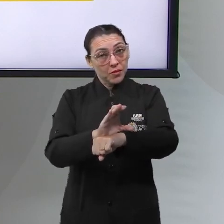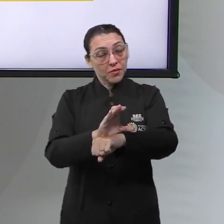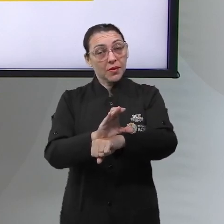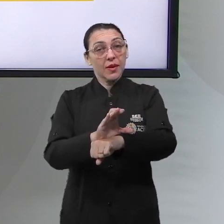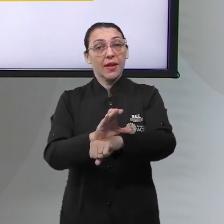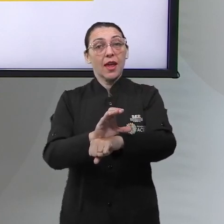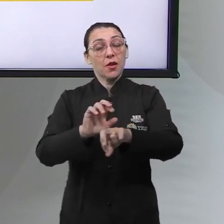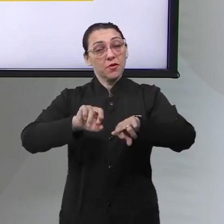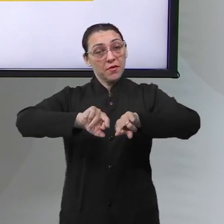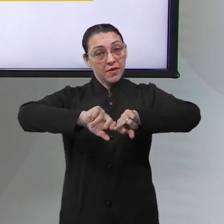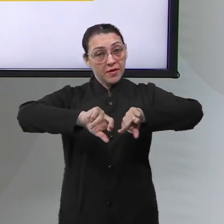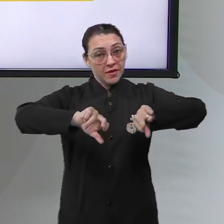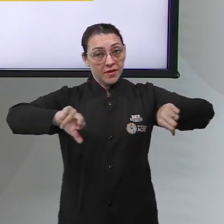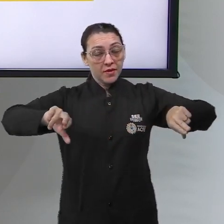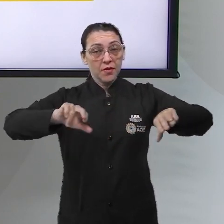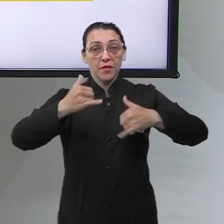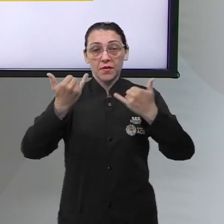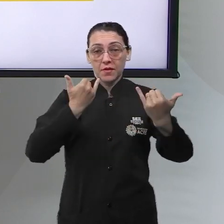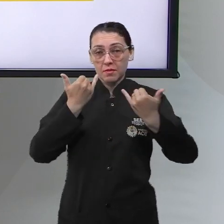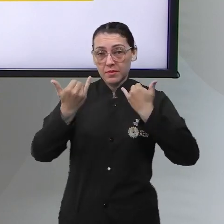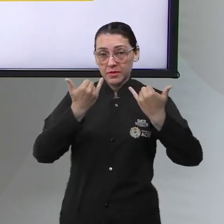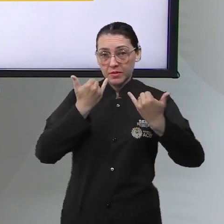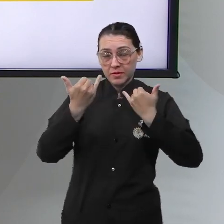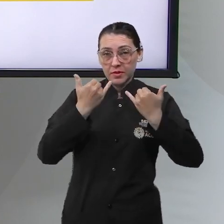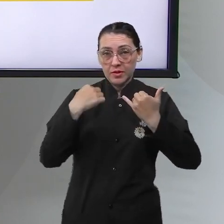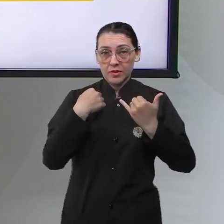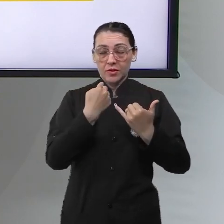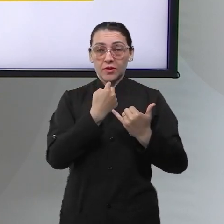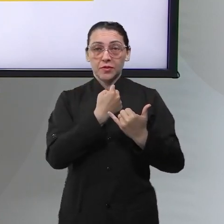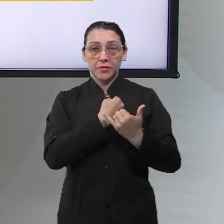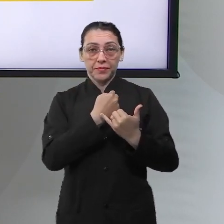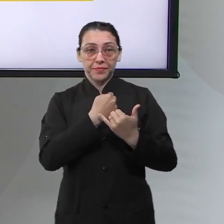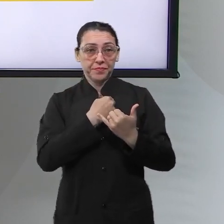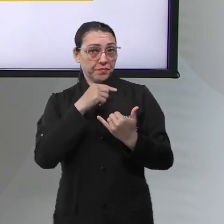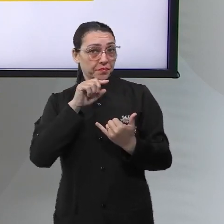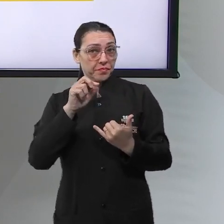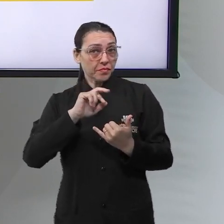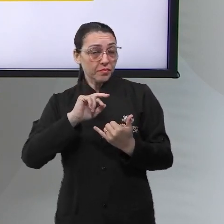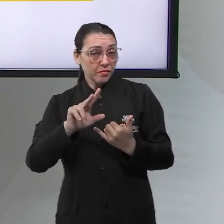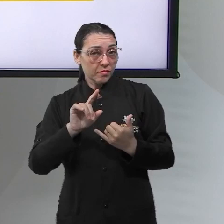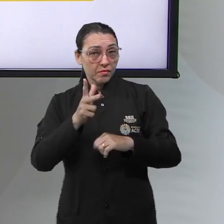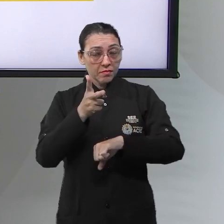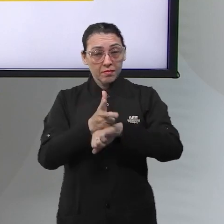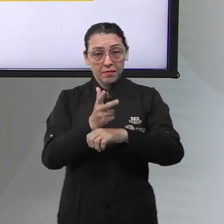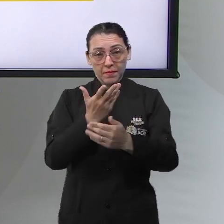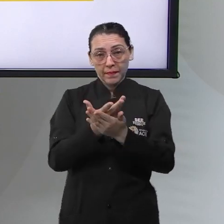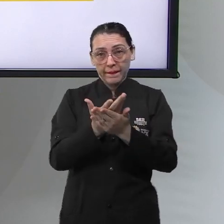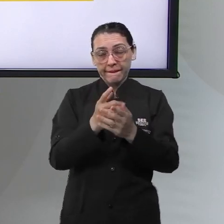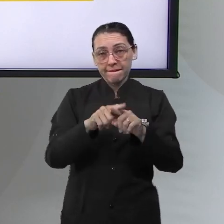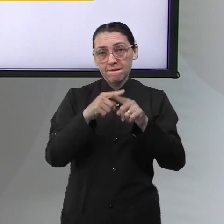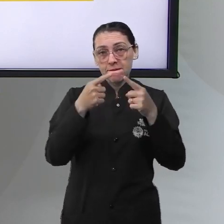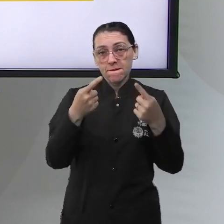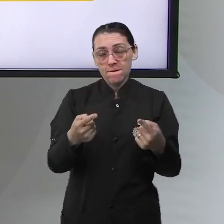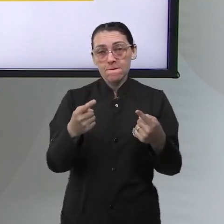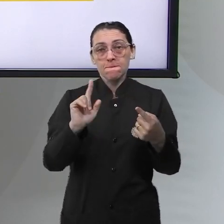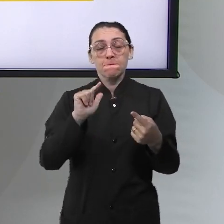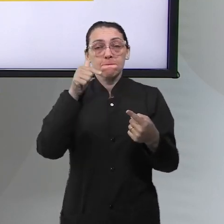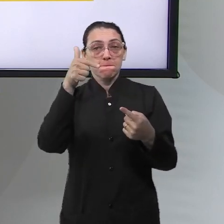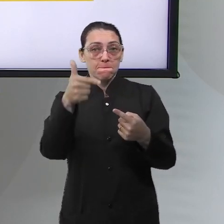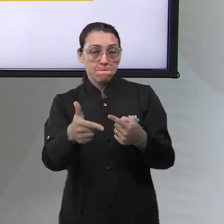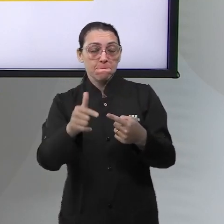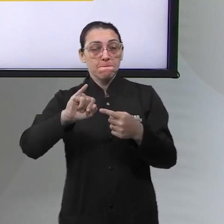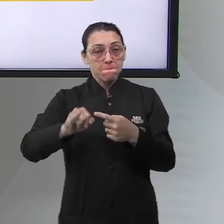uma diversidade de informações e nós teremos não só essa videoaula, mas teremos